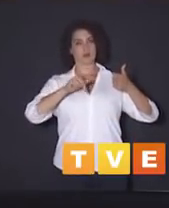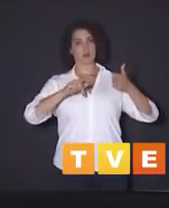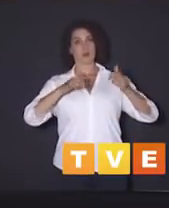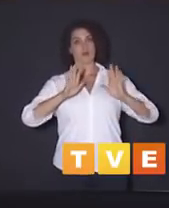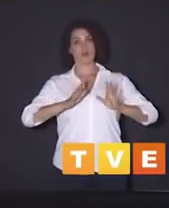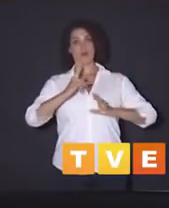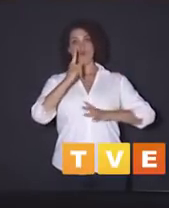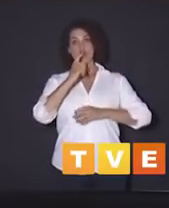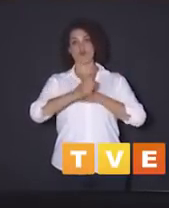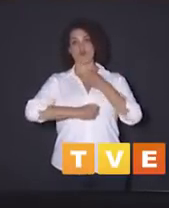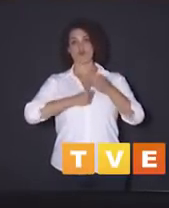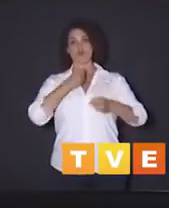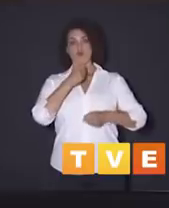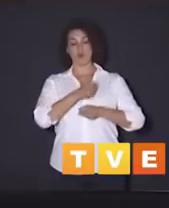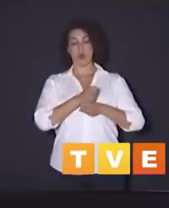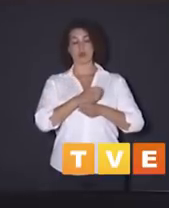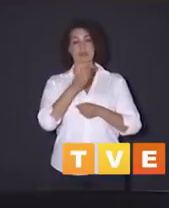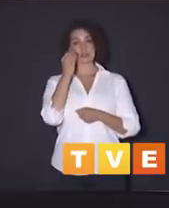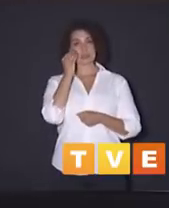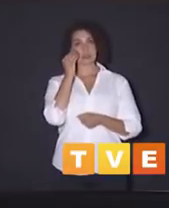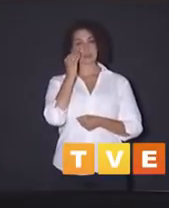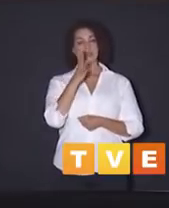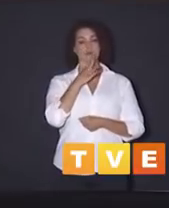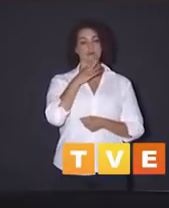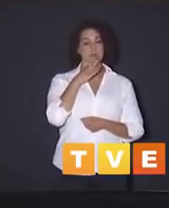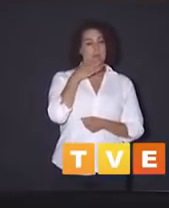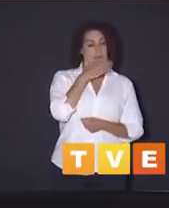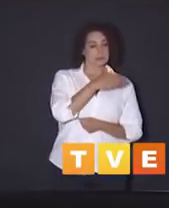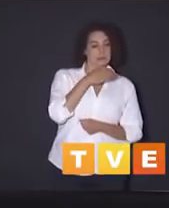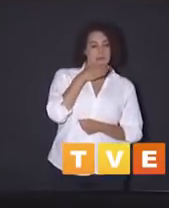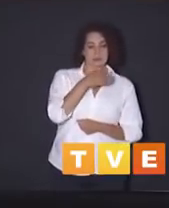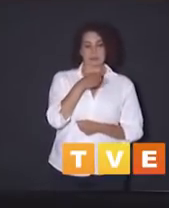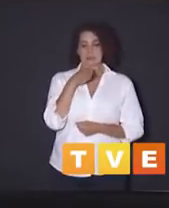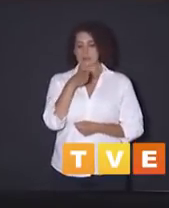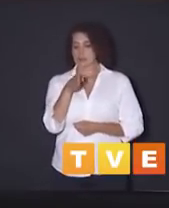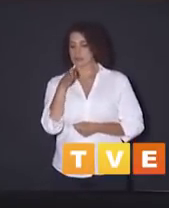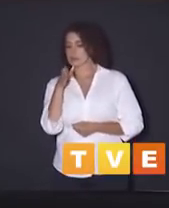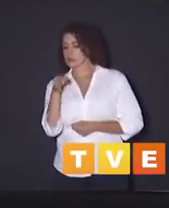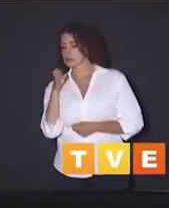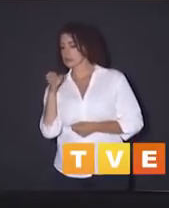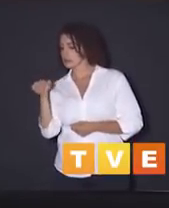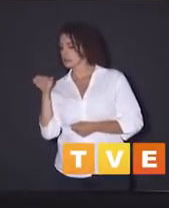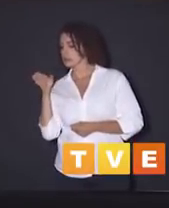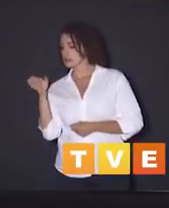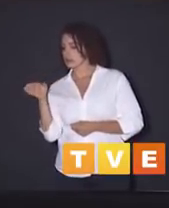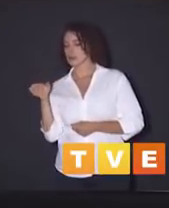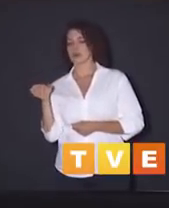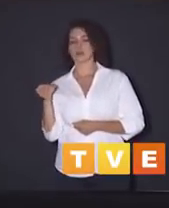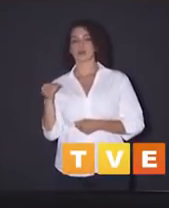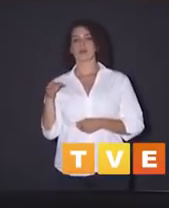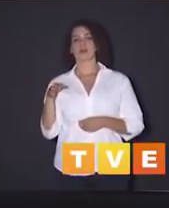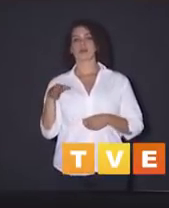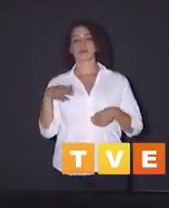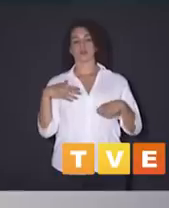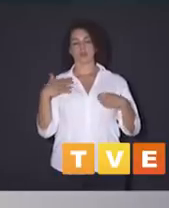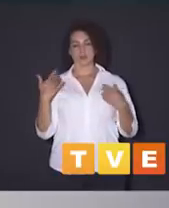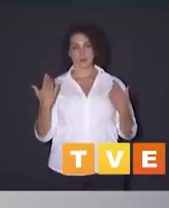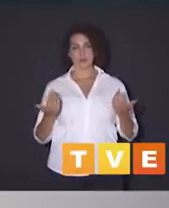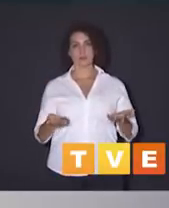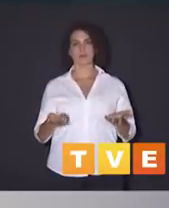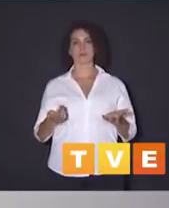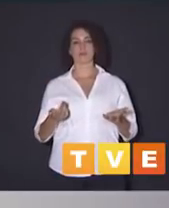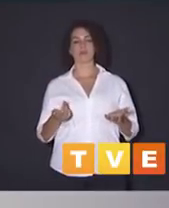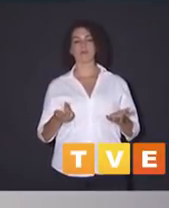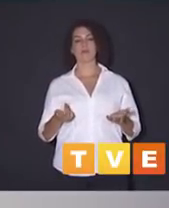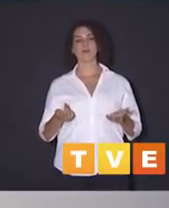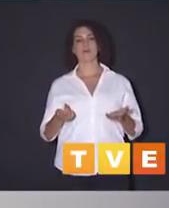mais de um ano indo a todos os espaços possíveis em que esse território se revela o seu culta é